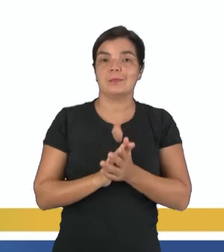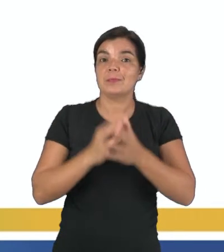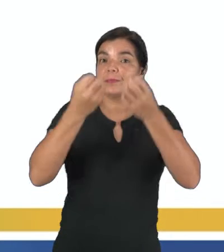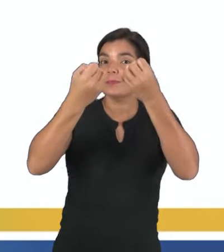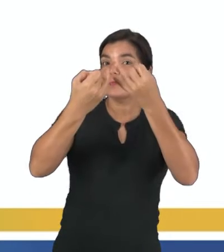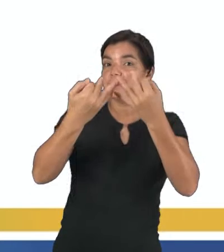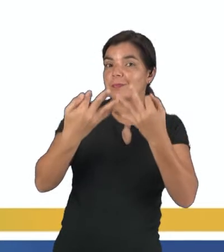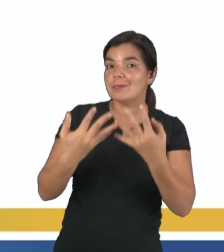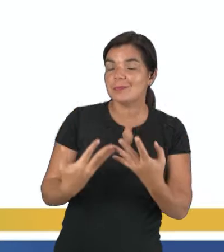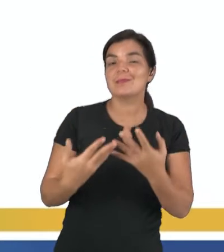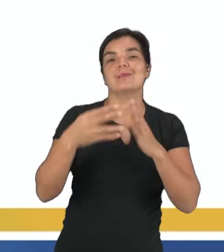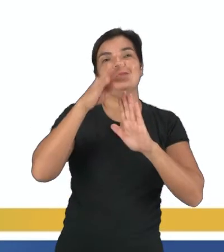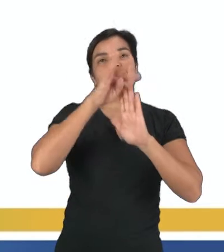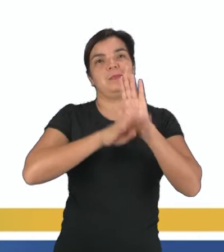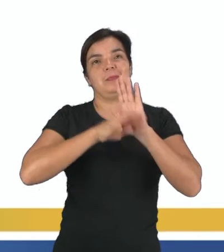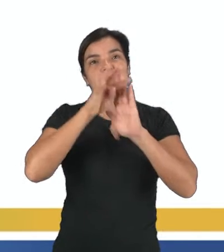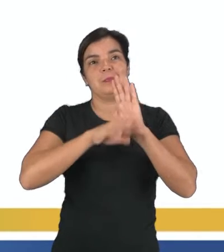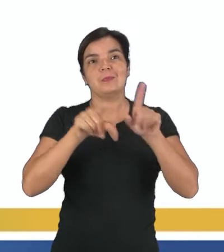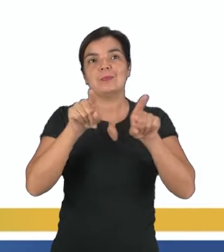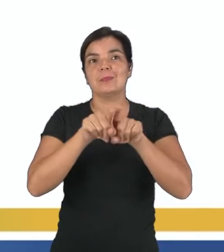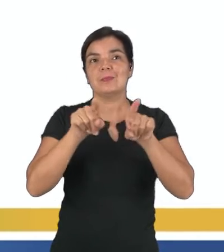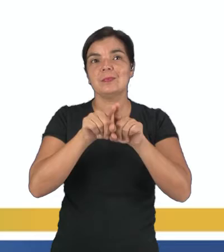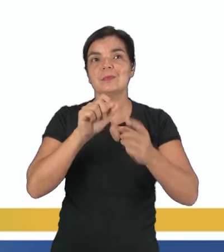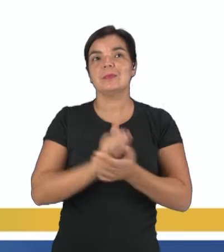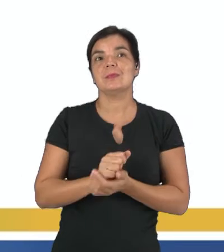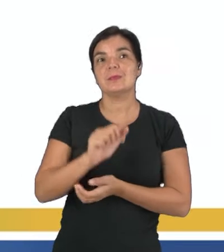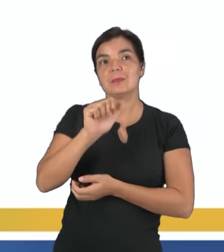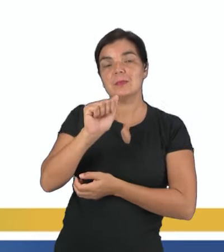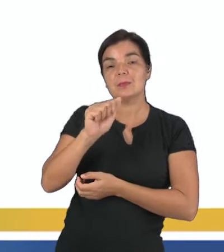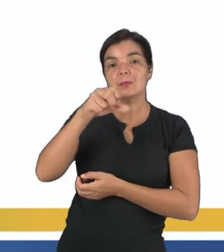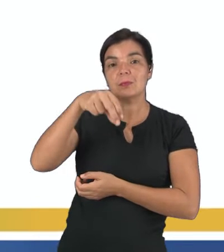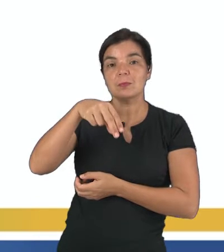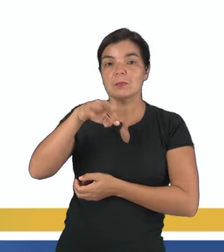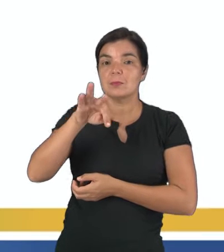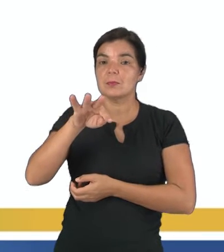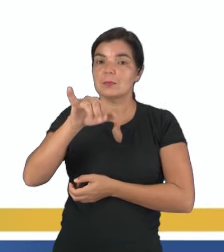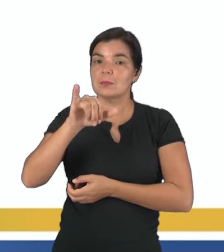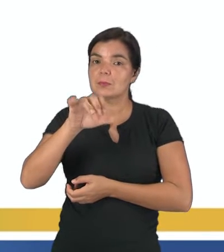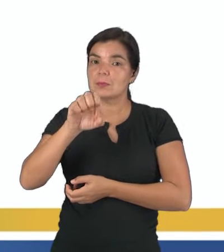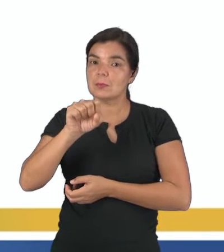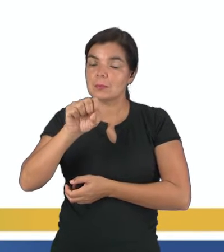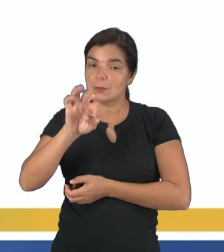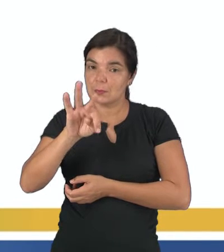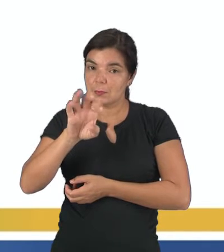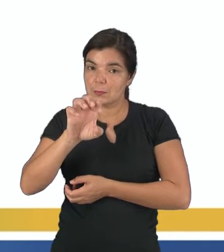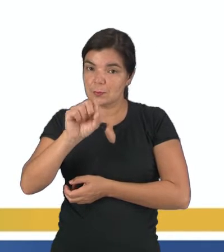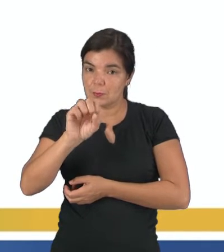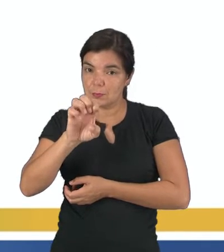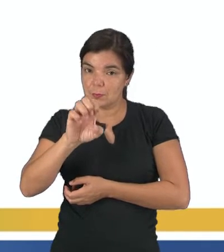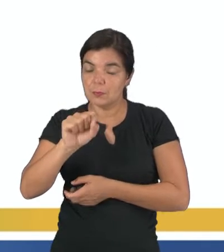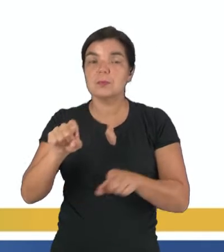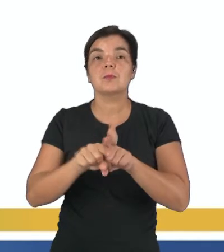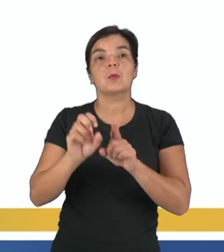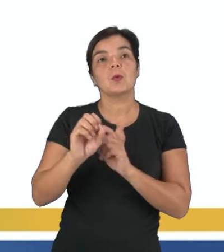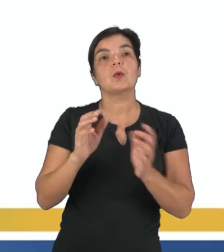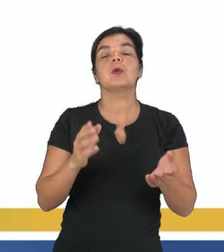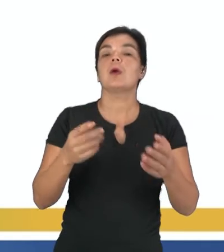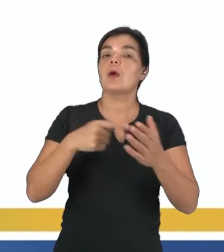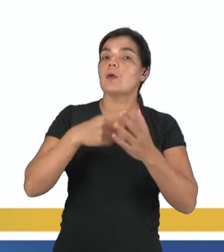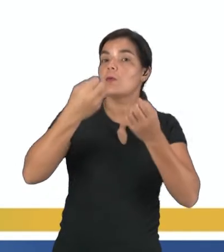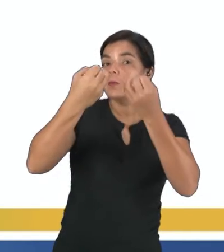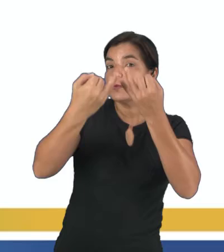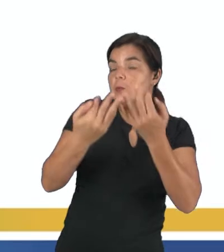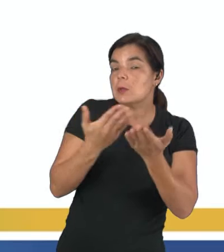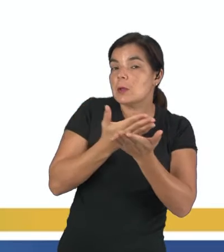texto, também chamado de antítese ou antitese, tá? Porque ali eu vou apresentar a minha tese lá